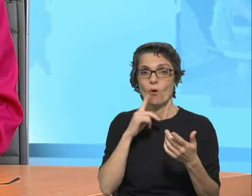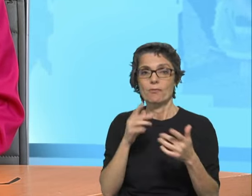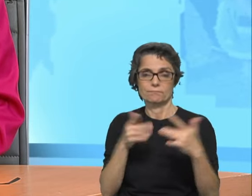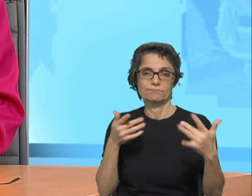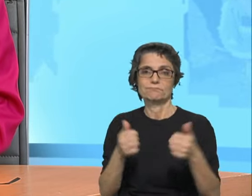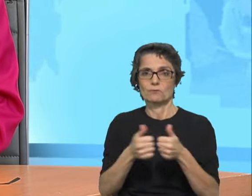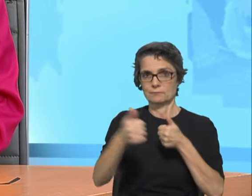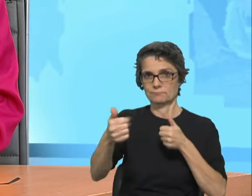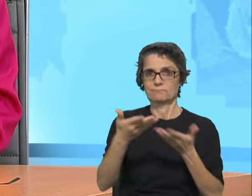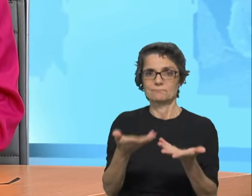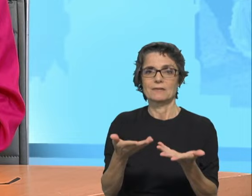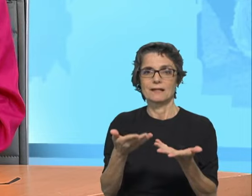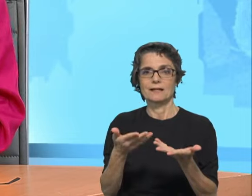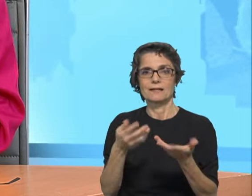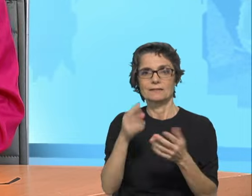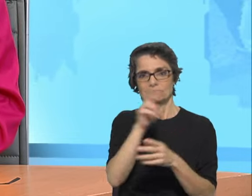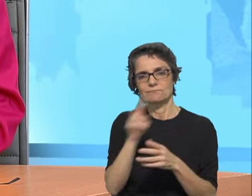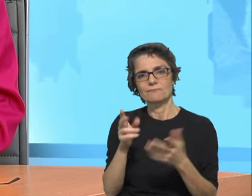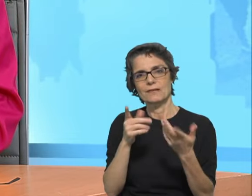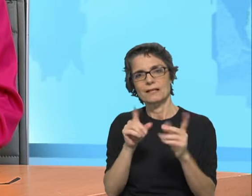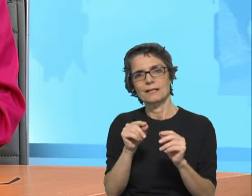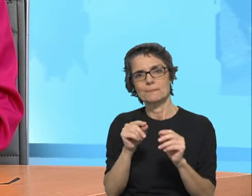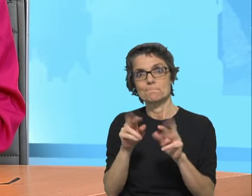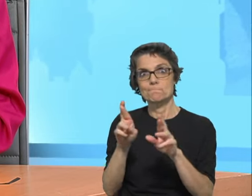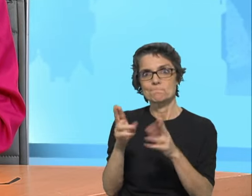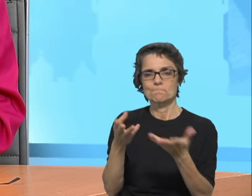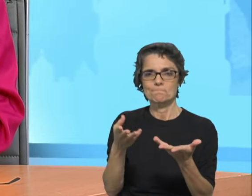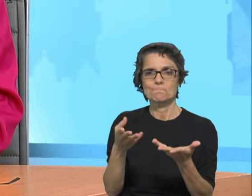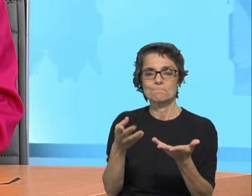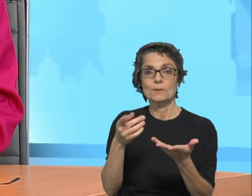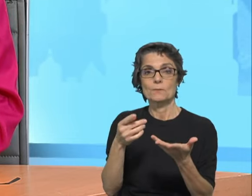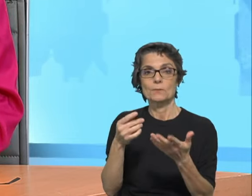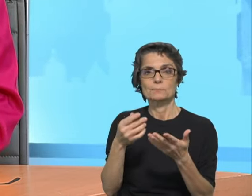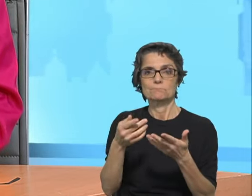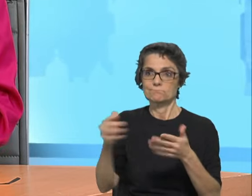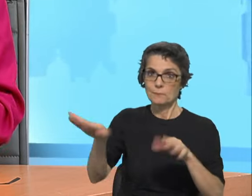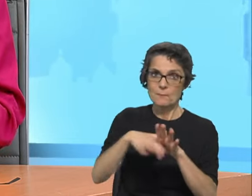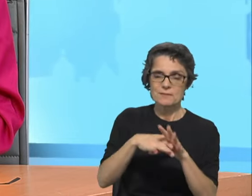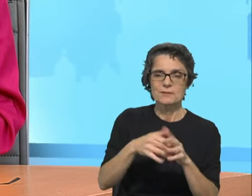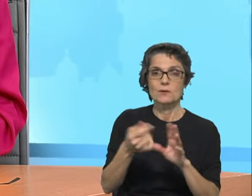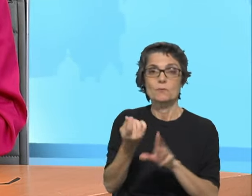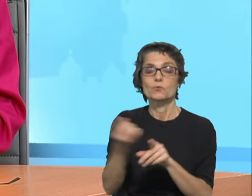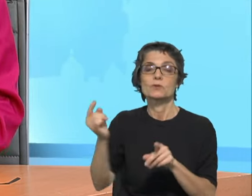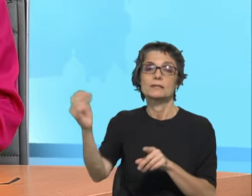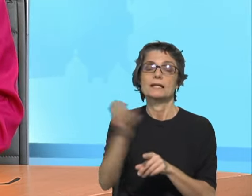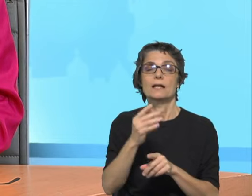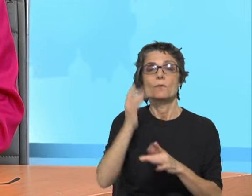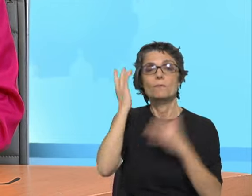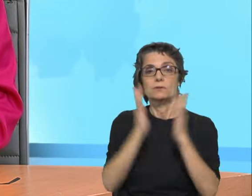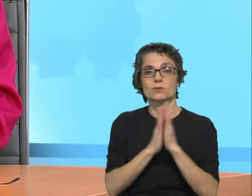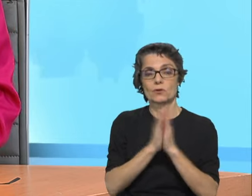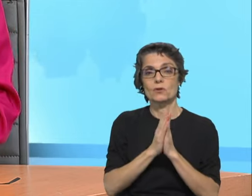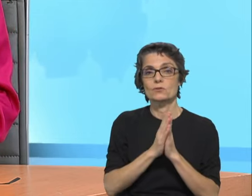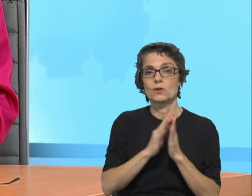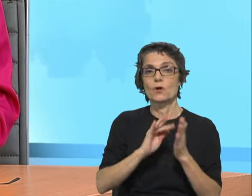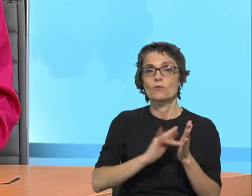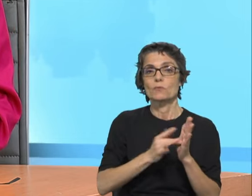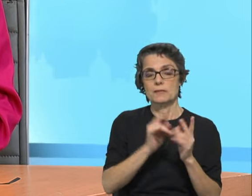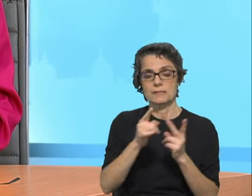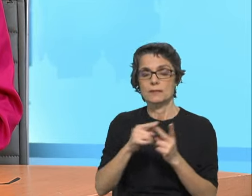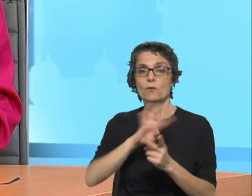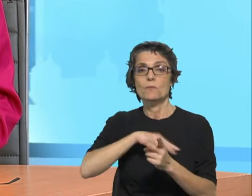final, e convocámos uma teóloga do Brasil, uma poeta chilena e